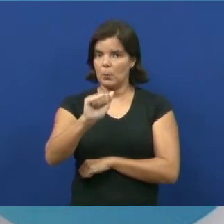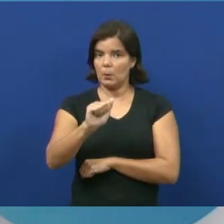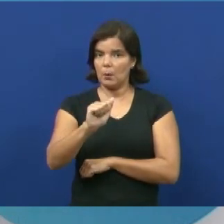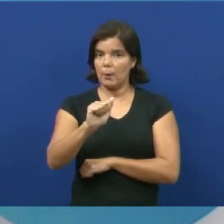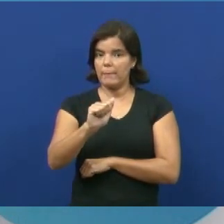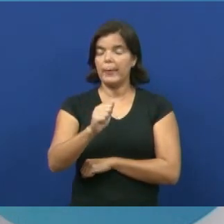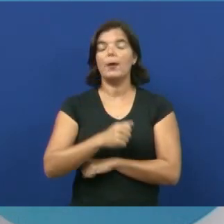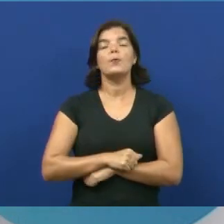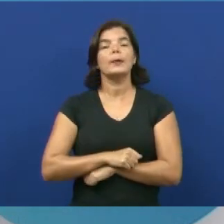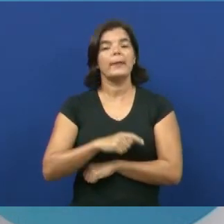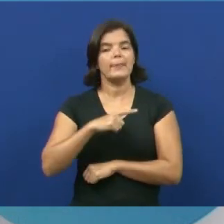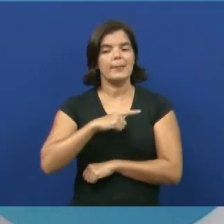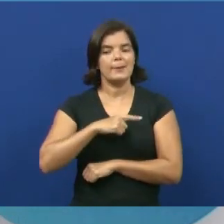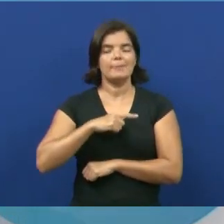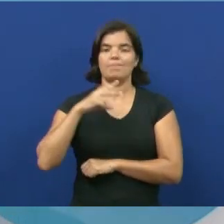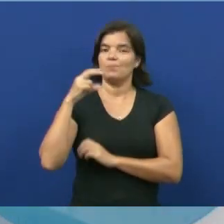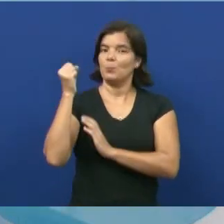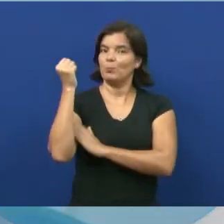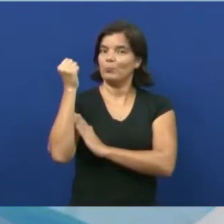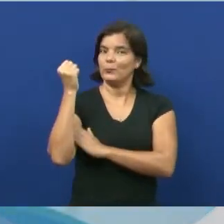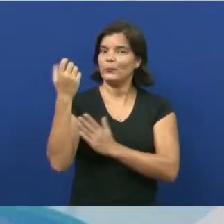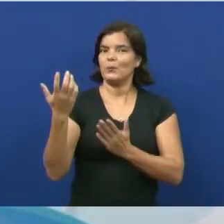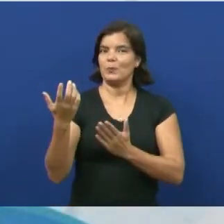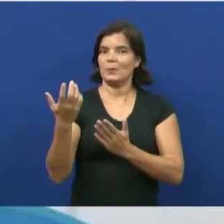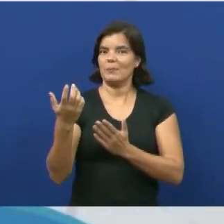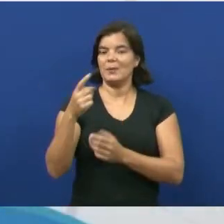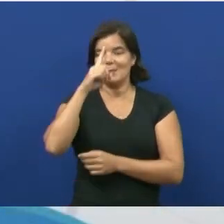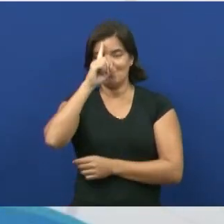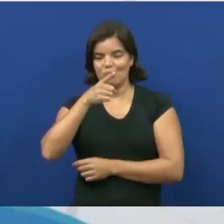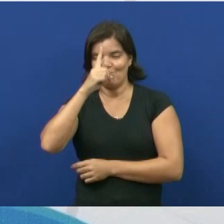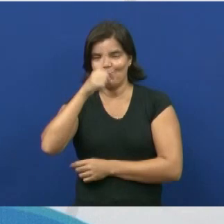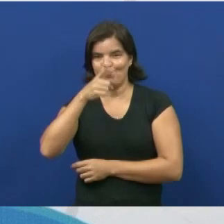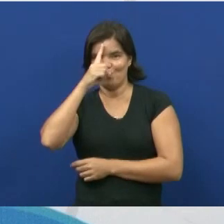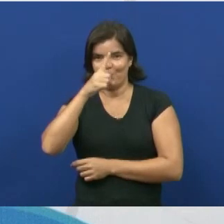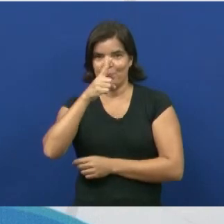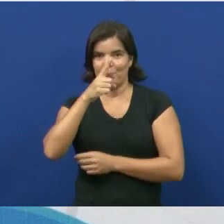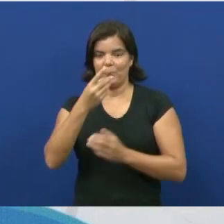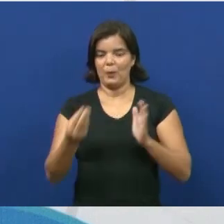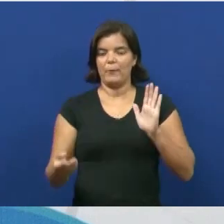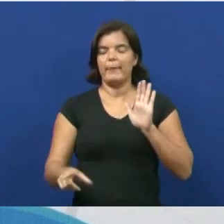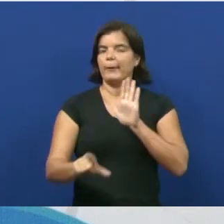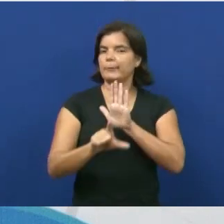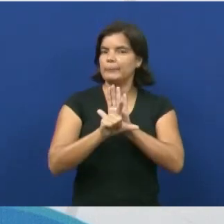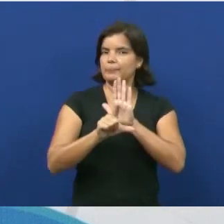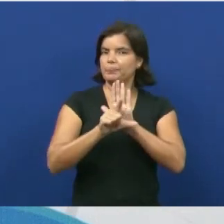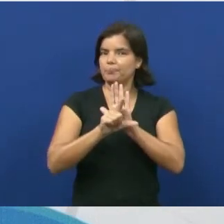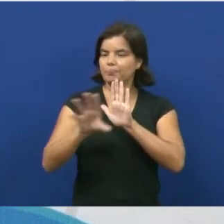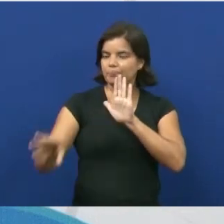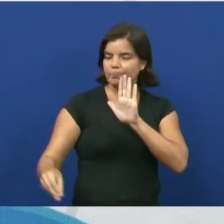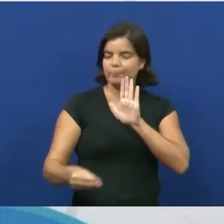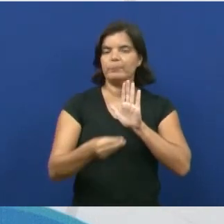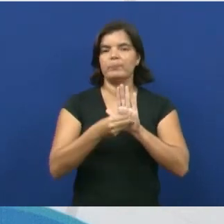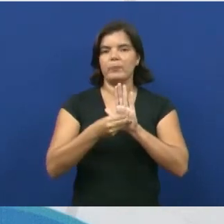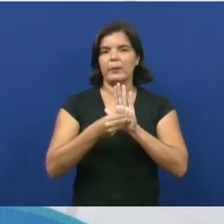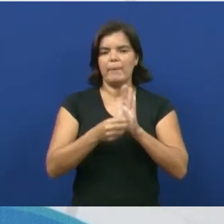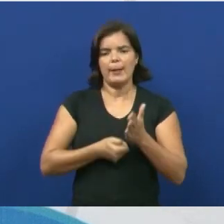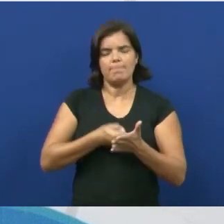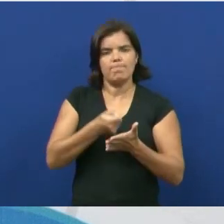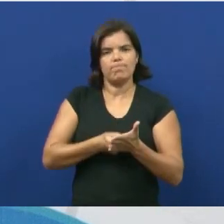muito poder e vai acabar se tornando um ditador. Ele vai implantar leis que vão